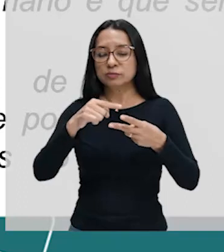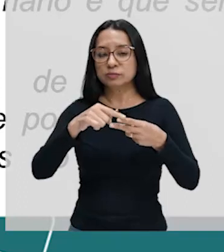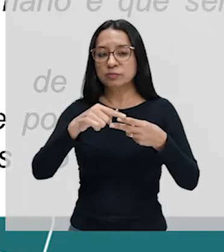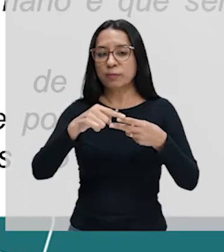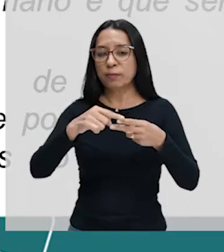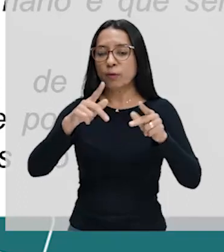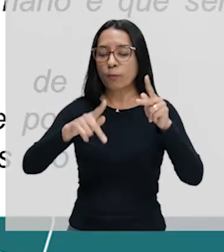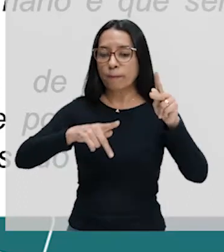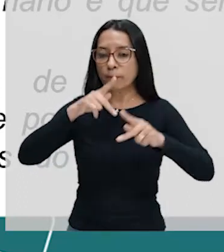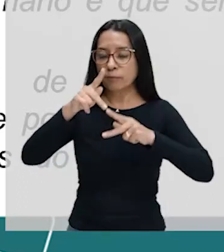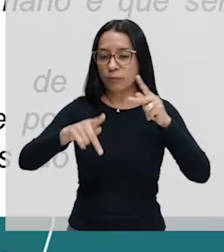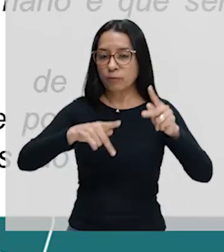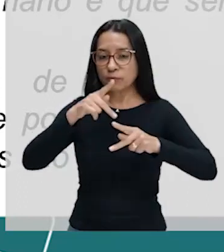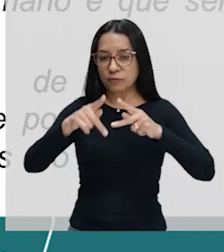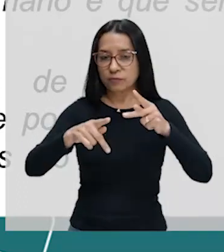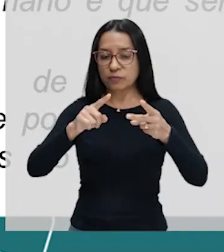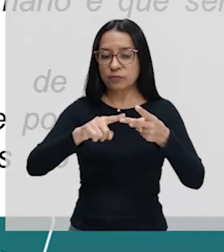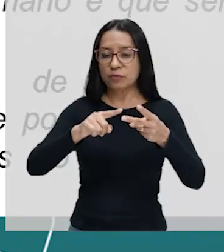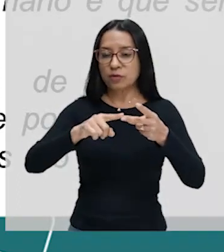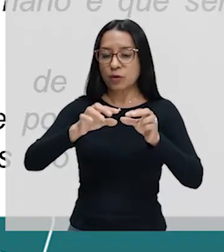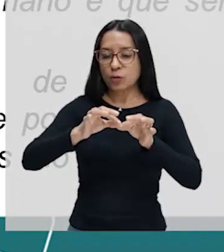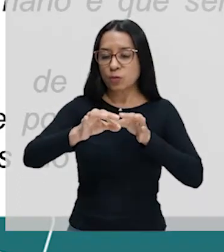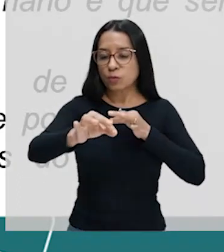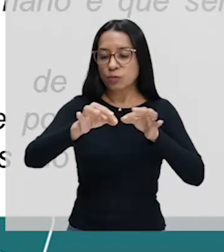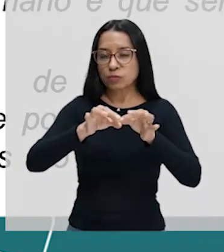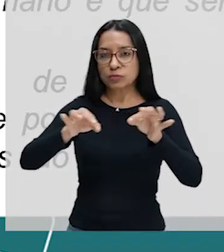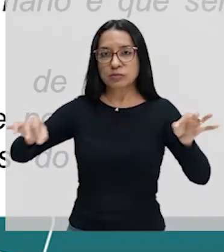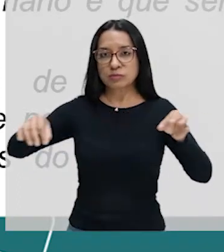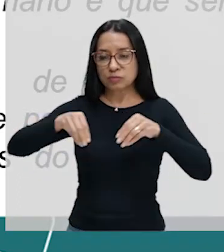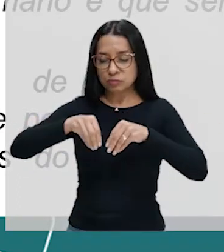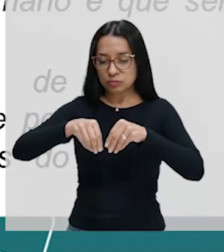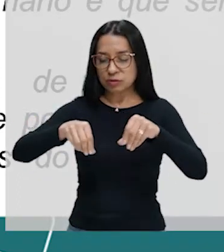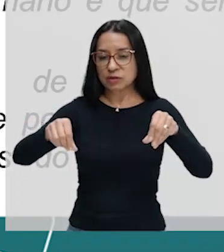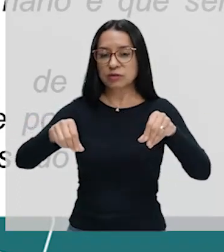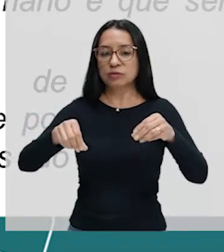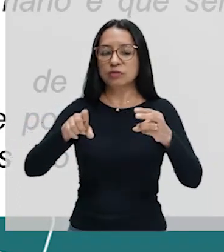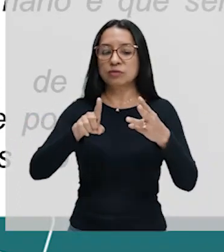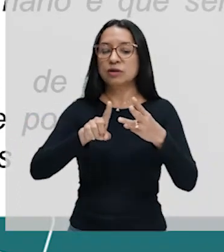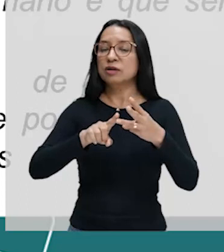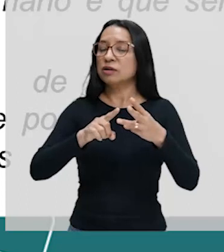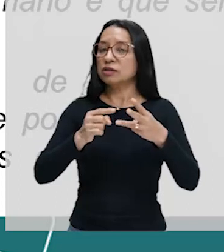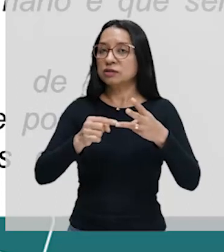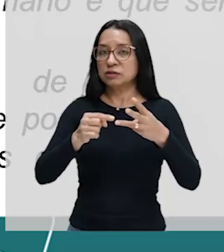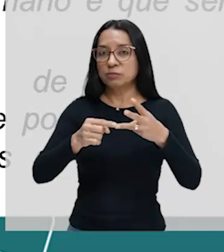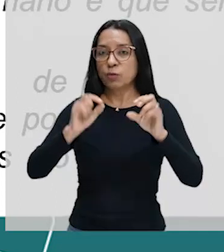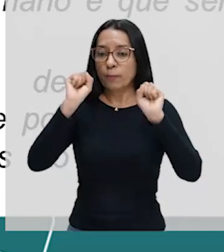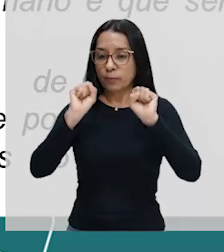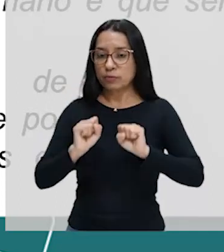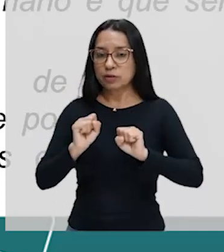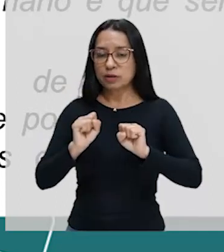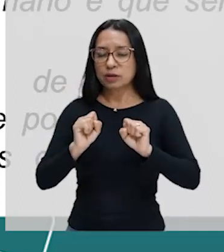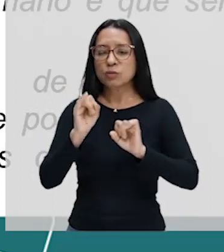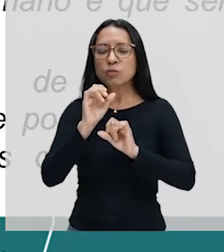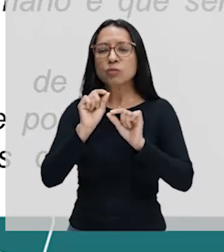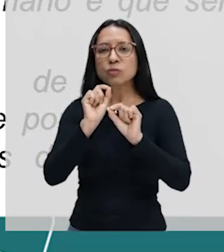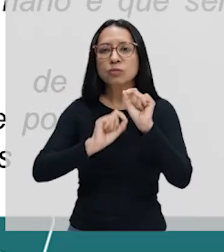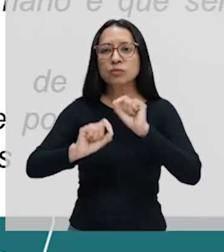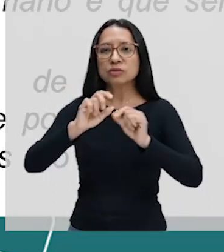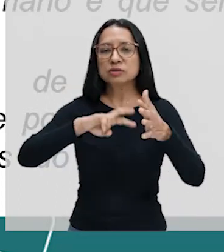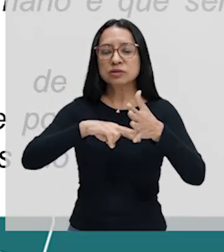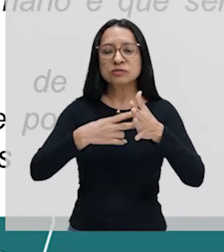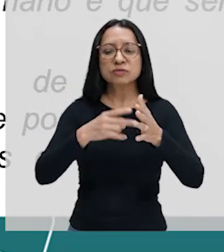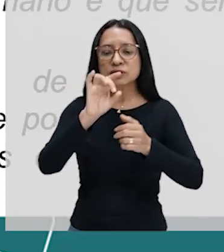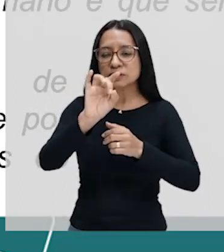É o povo, é o território e é a soberania. O que seria isso, Marcos? Cada um explica com mais